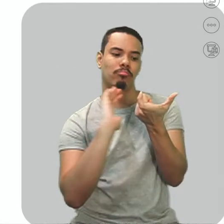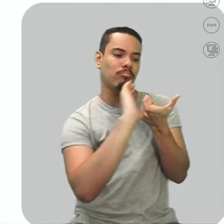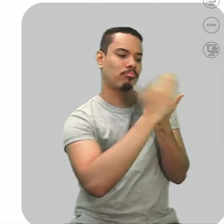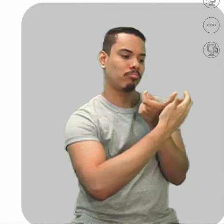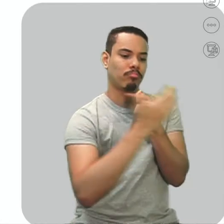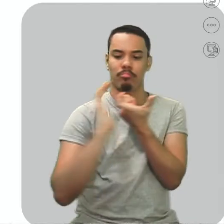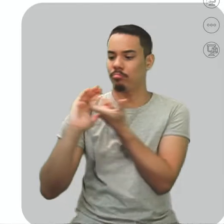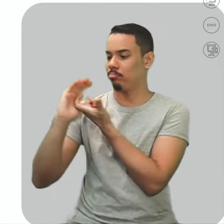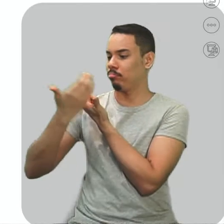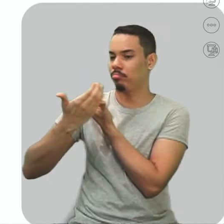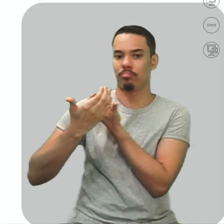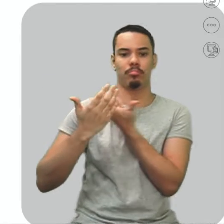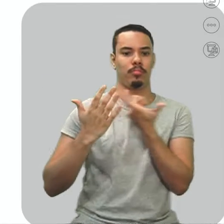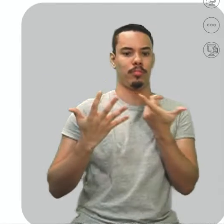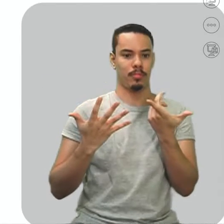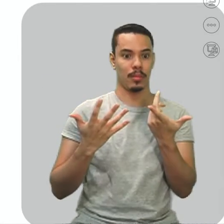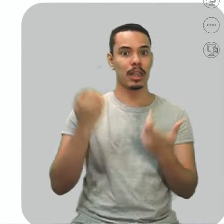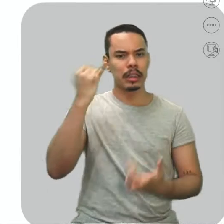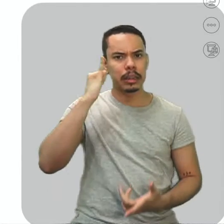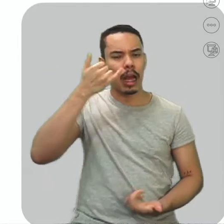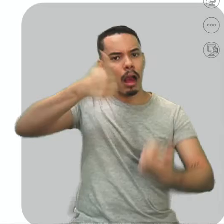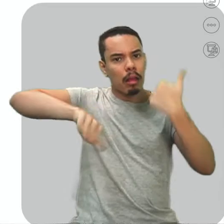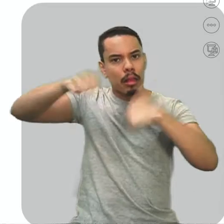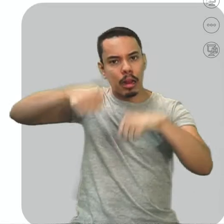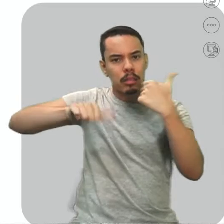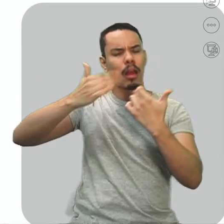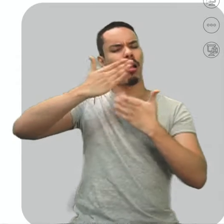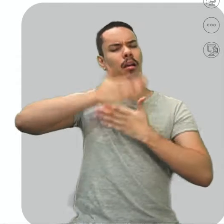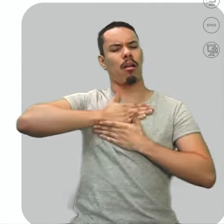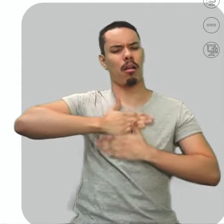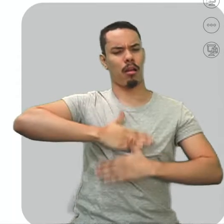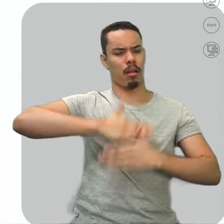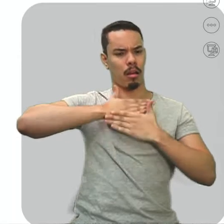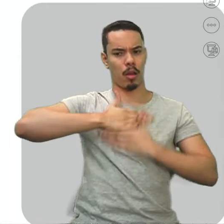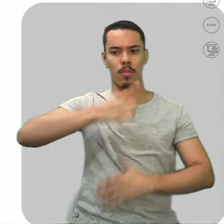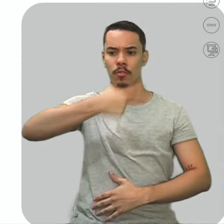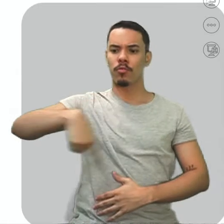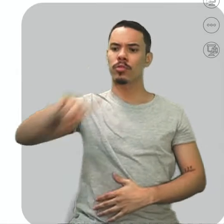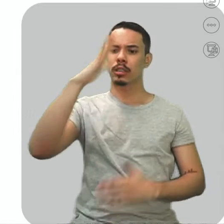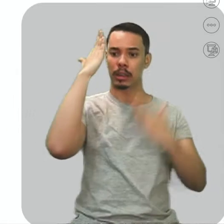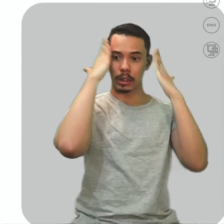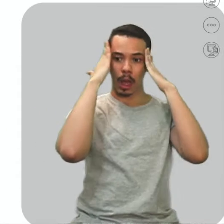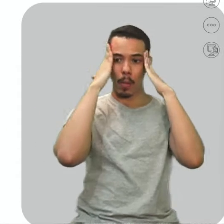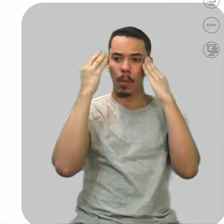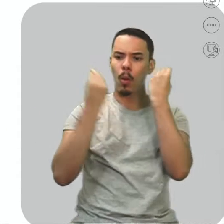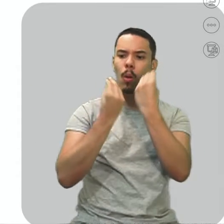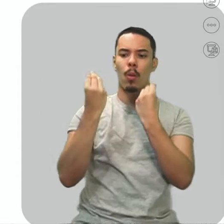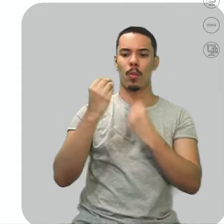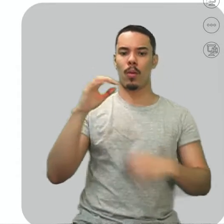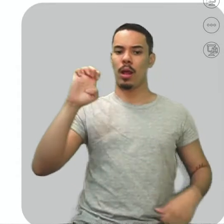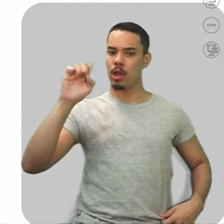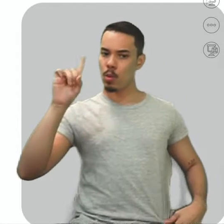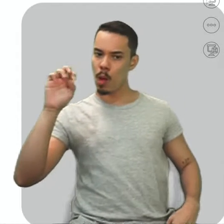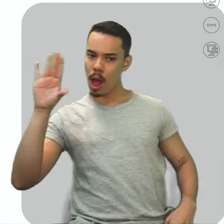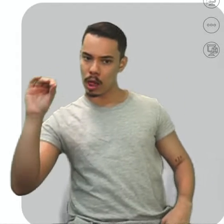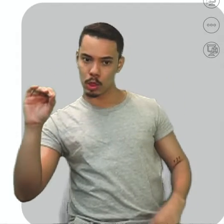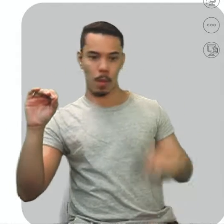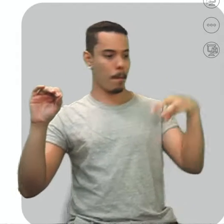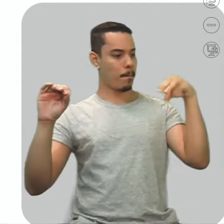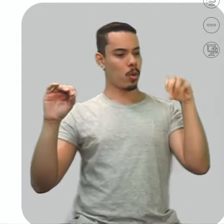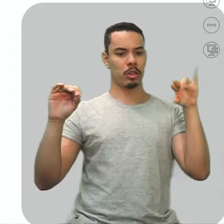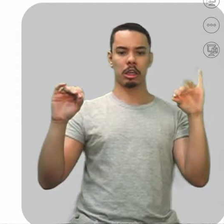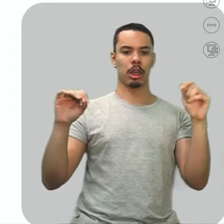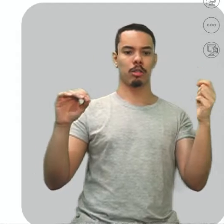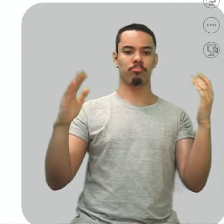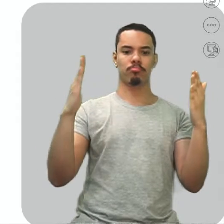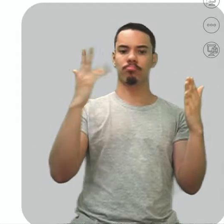mesma função tá bom se a gente for analisar com calma aqui você já sabe o que é que Eduardo e Mônica terminada precisa